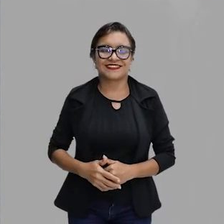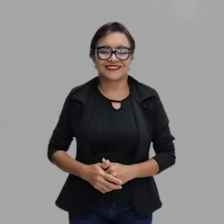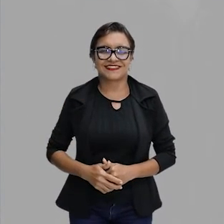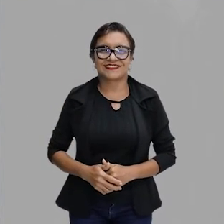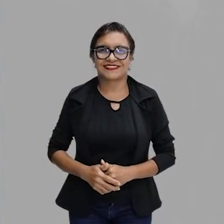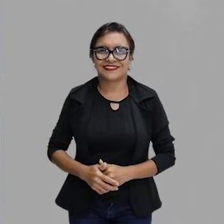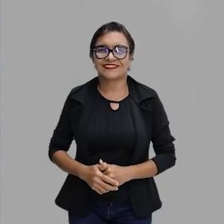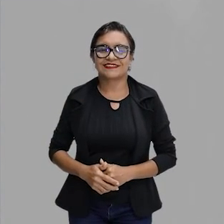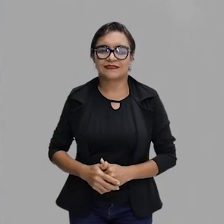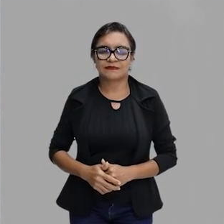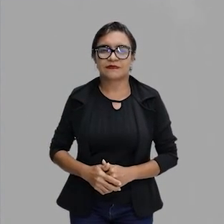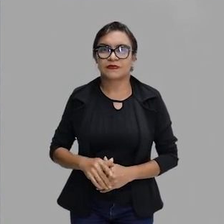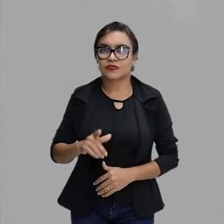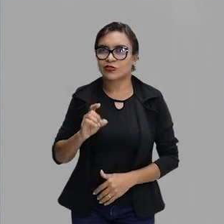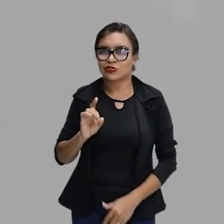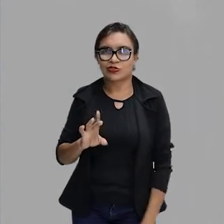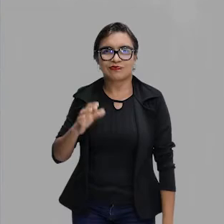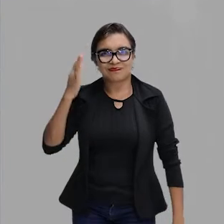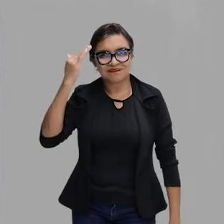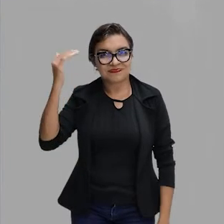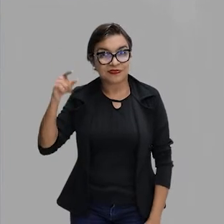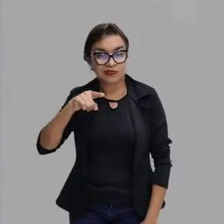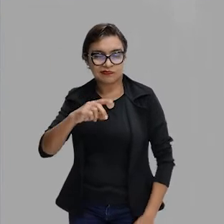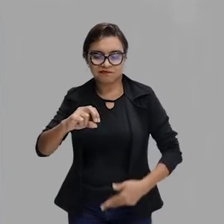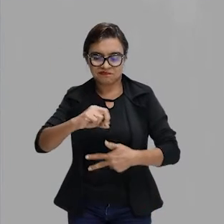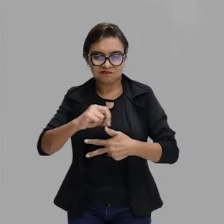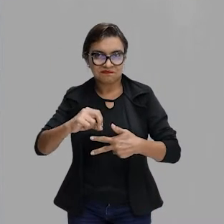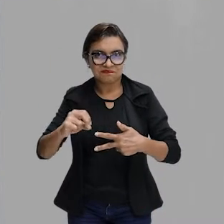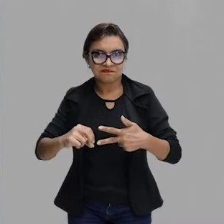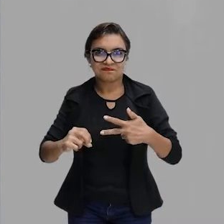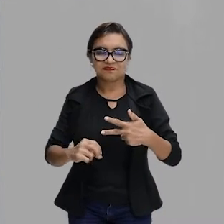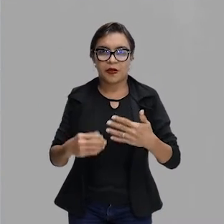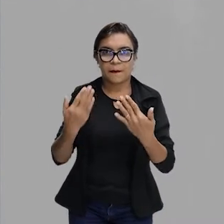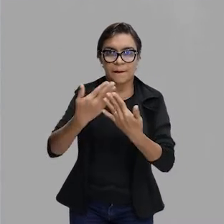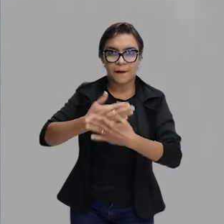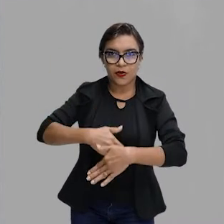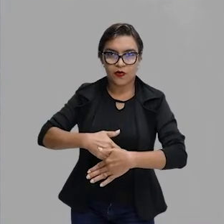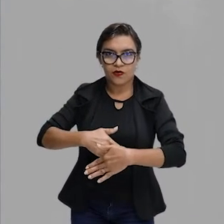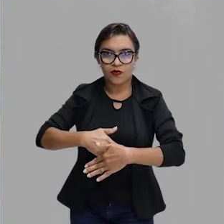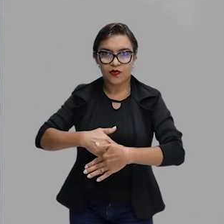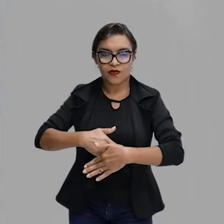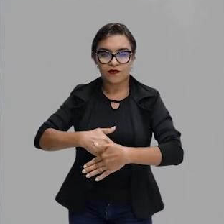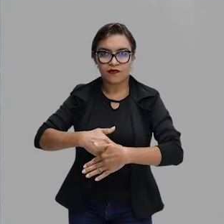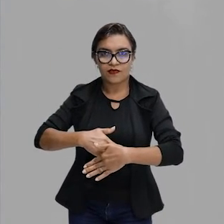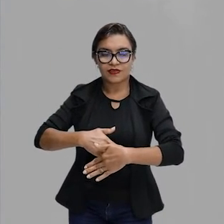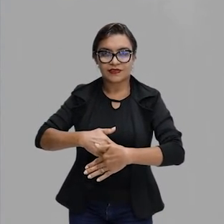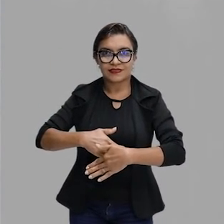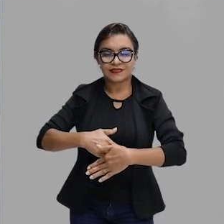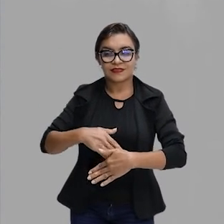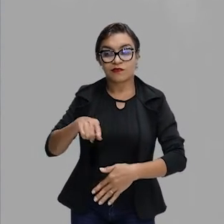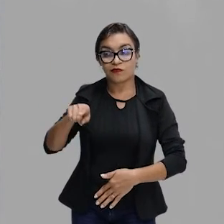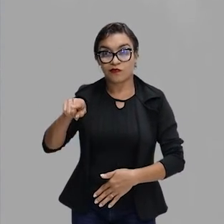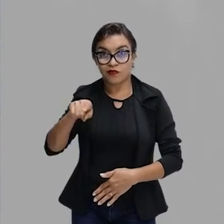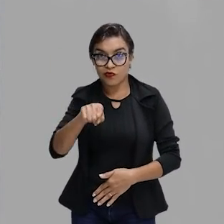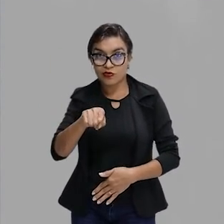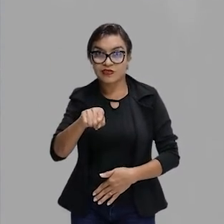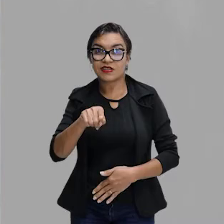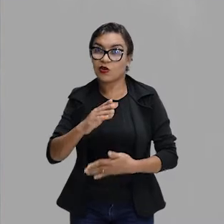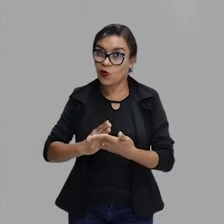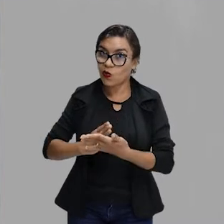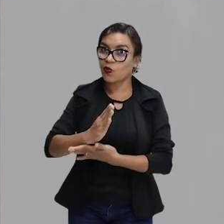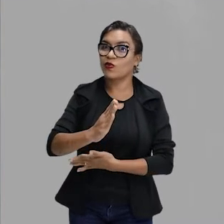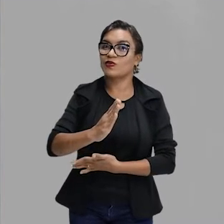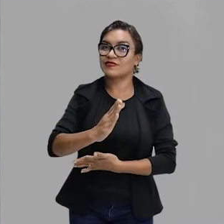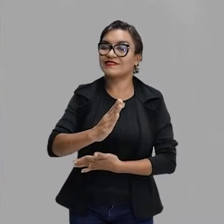facinho. É sucesso, né, galera? Se isso cair na tua prova, 1000 errarão de um lado, outros 1000 do outro. E tu